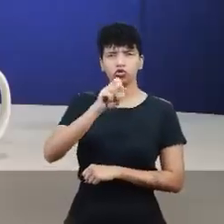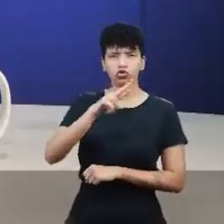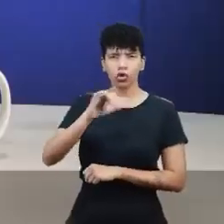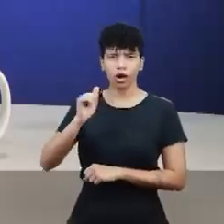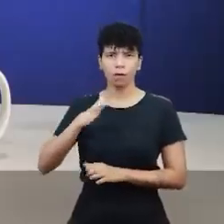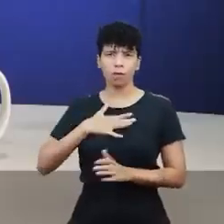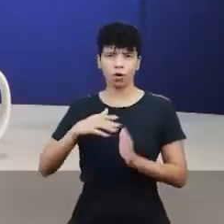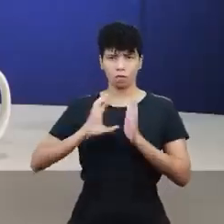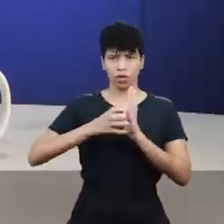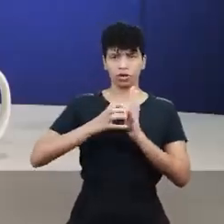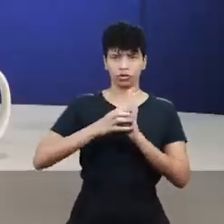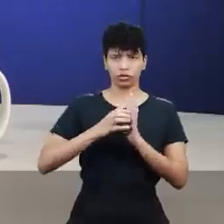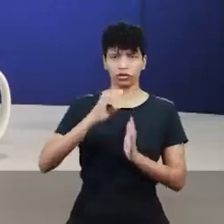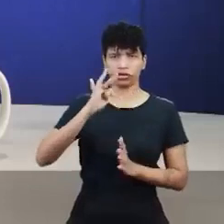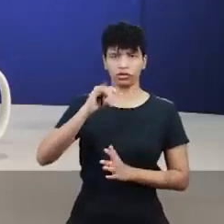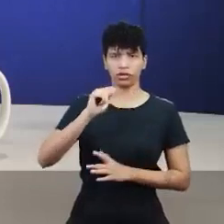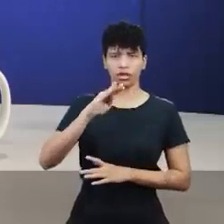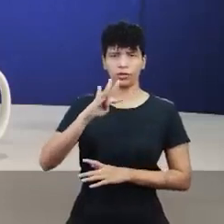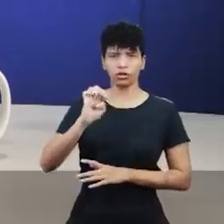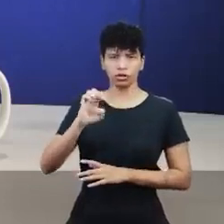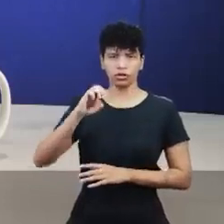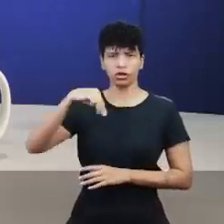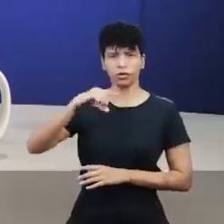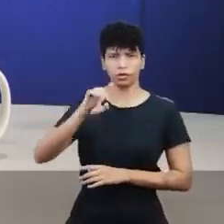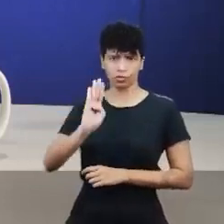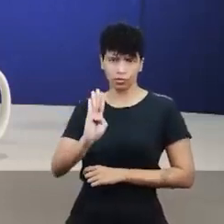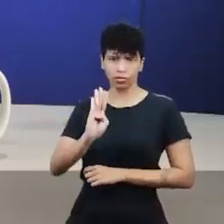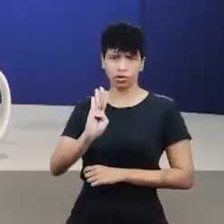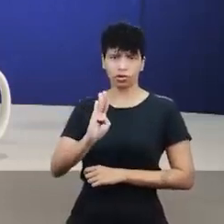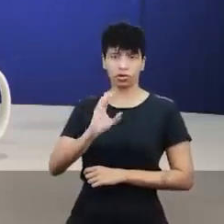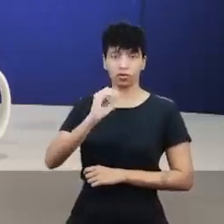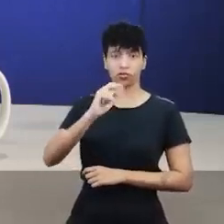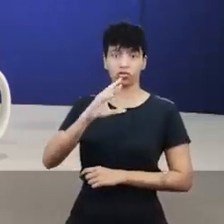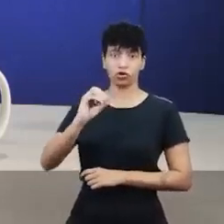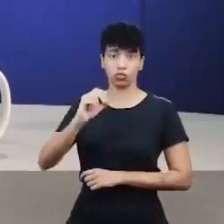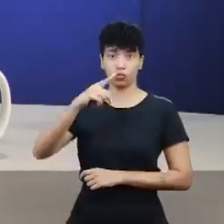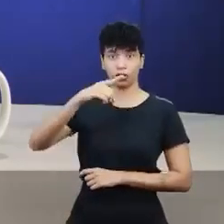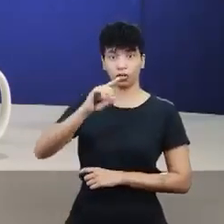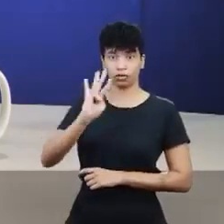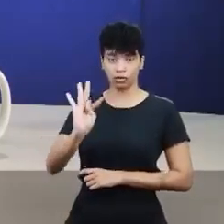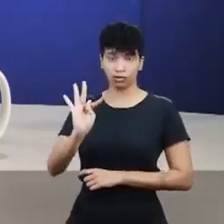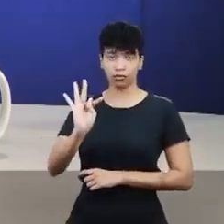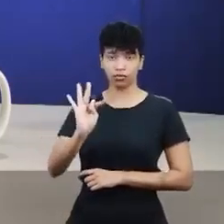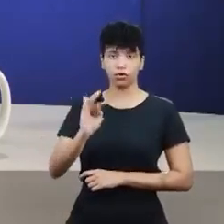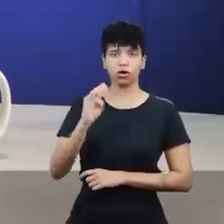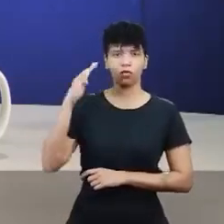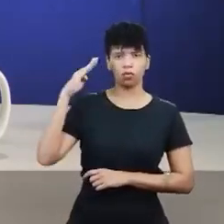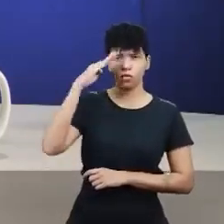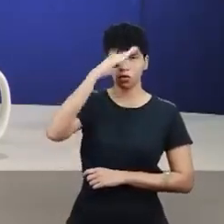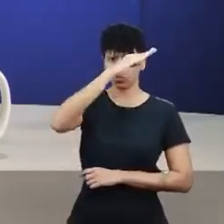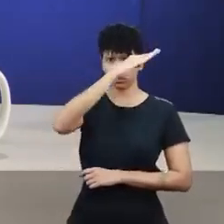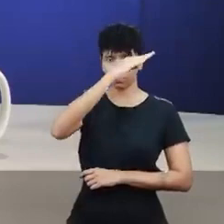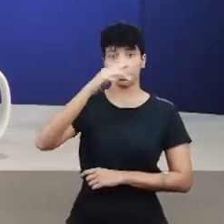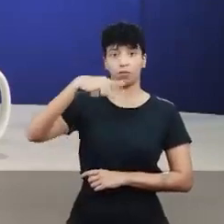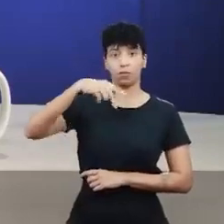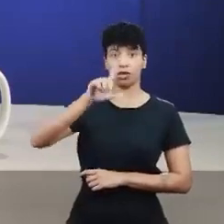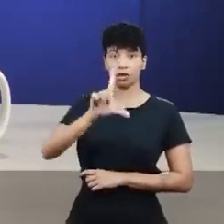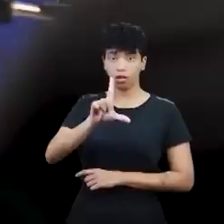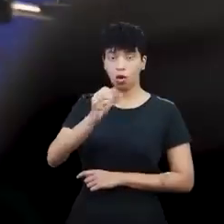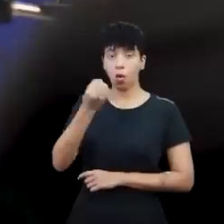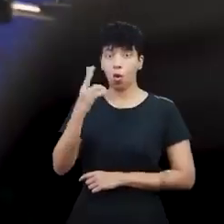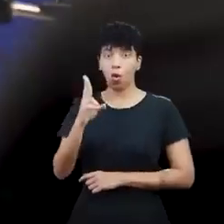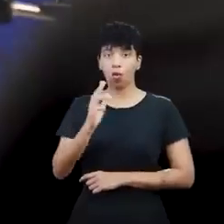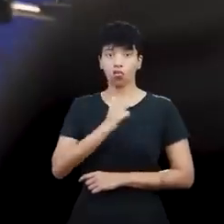Soraya do meu partido, a Tebet do MDB, o Ciro Gomes do PDT, o Bolsonaro